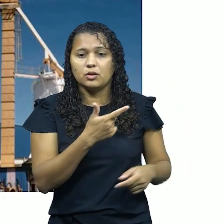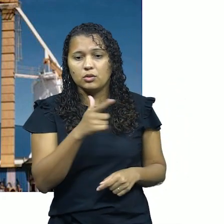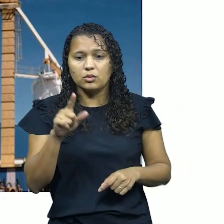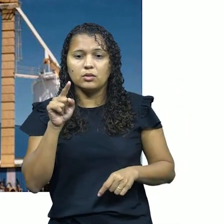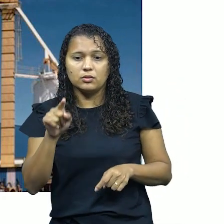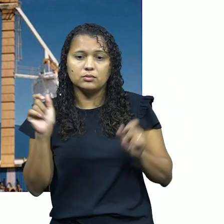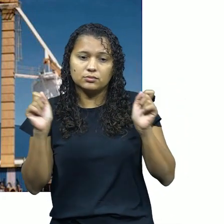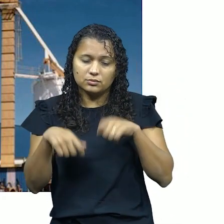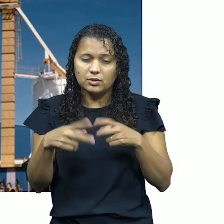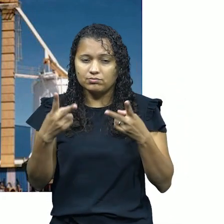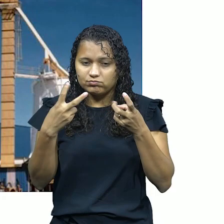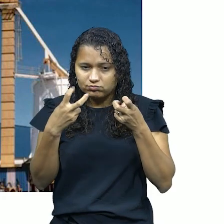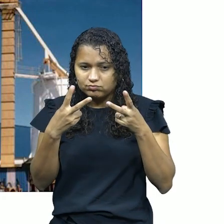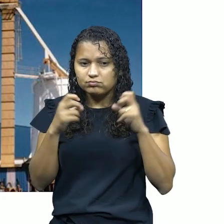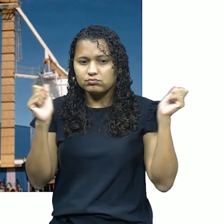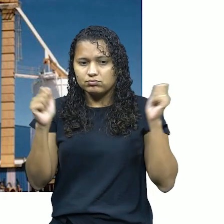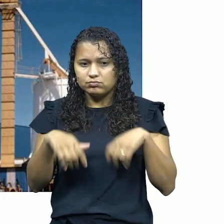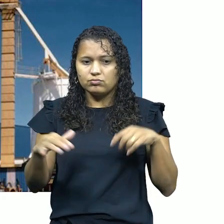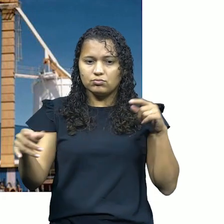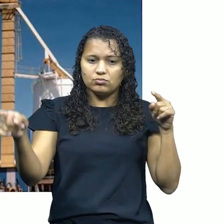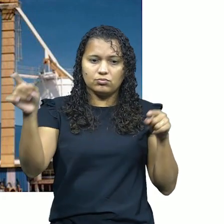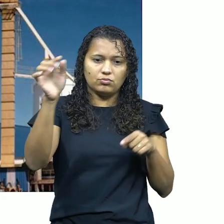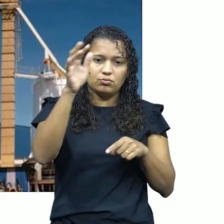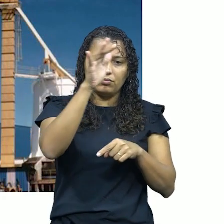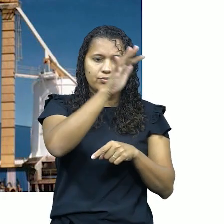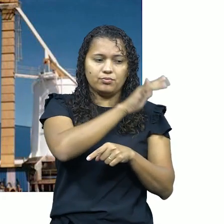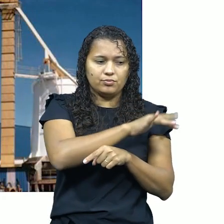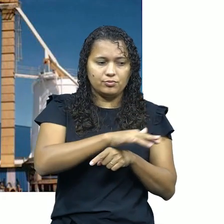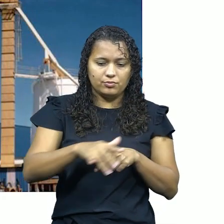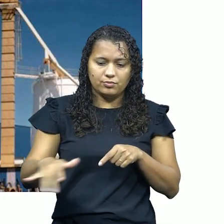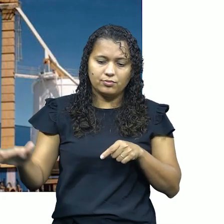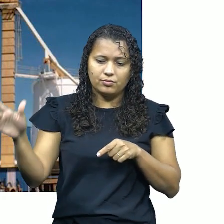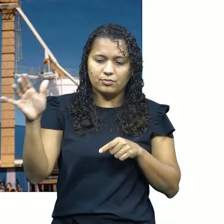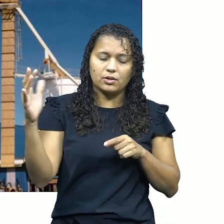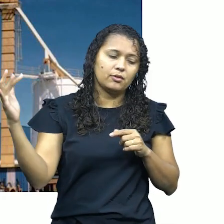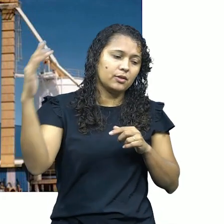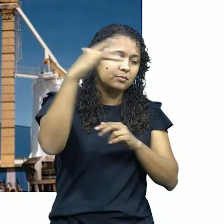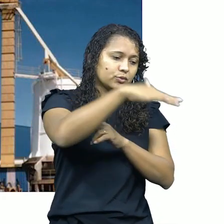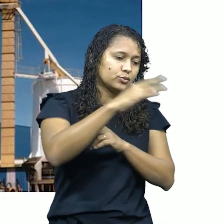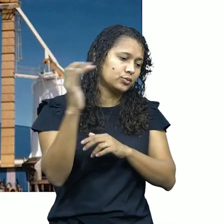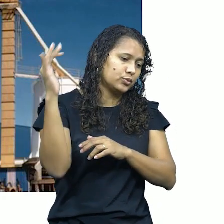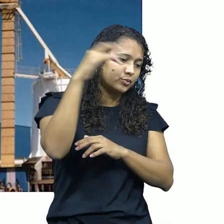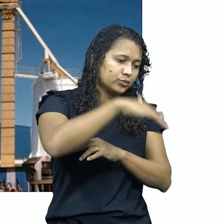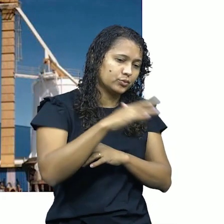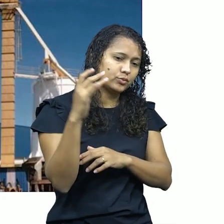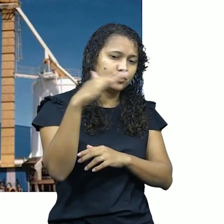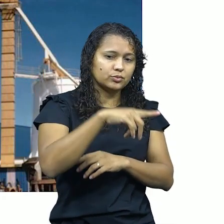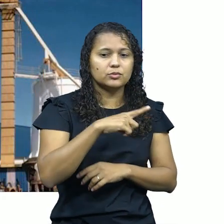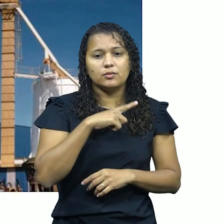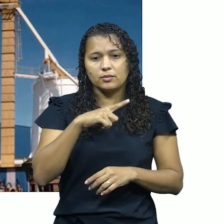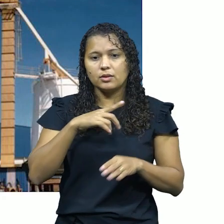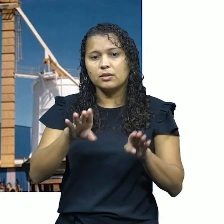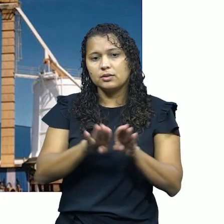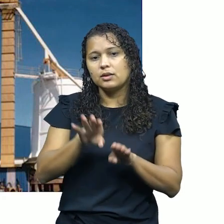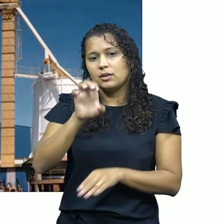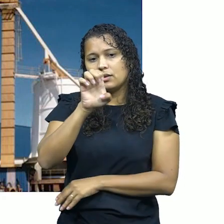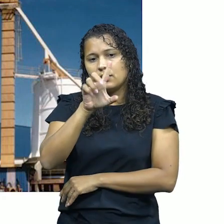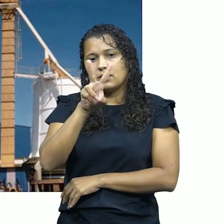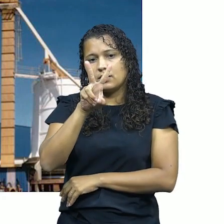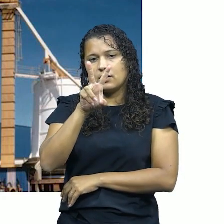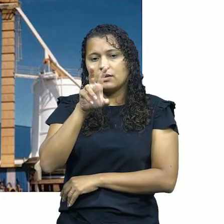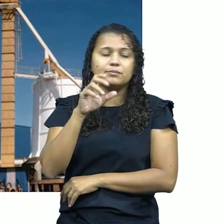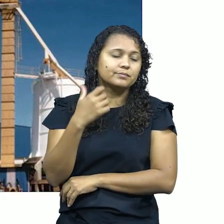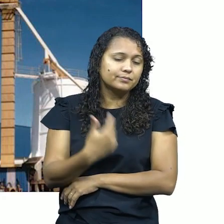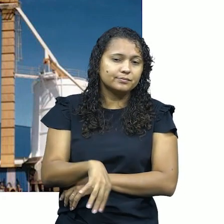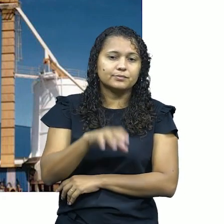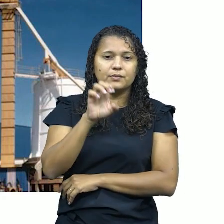e tem uma que a gente consegue ver o material dentro dela sendo transportado. E tem o elevador de caneca. O que é o elevador